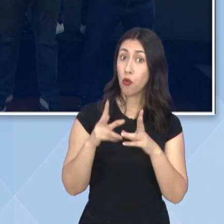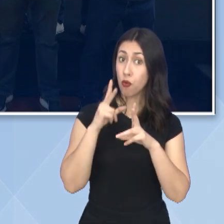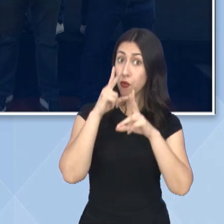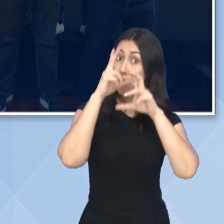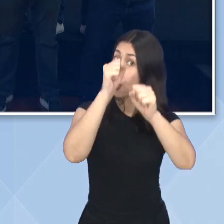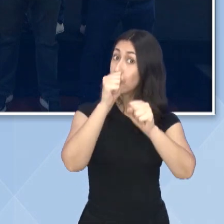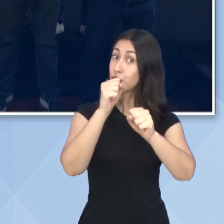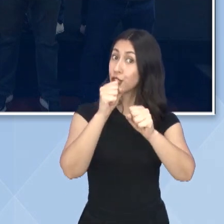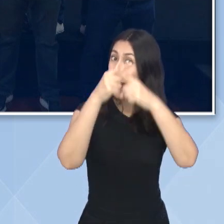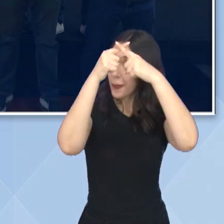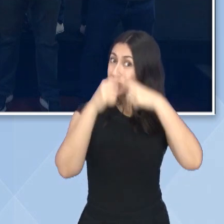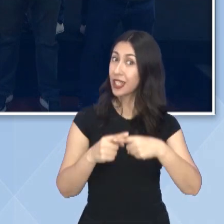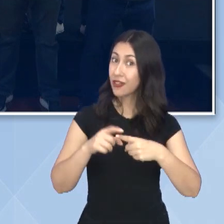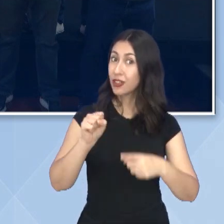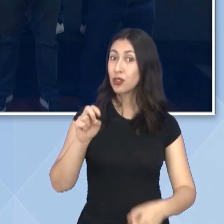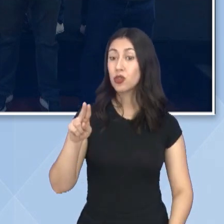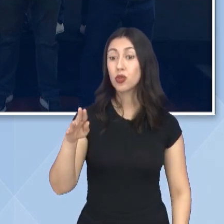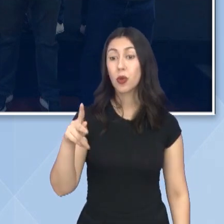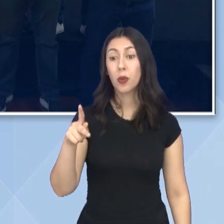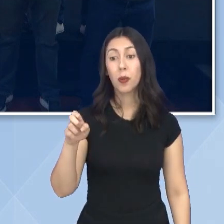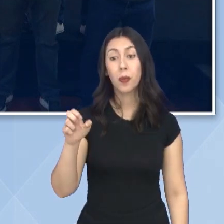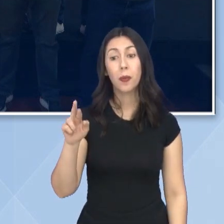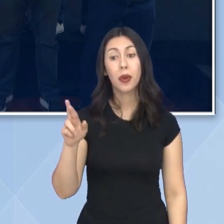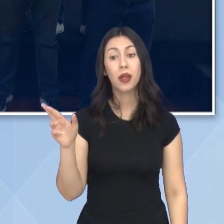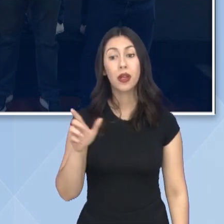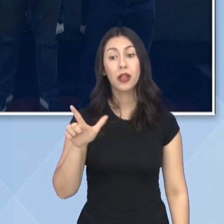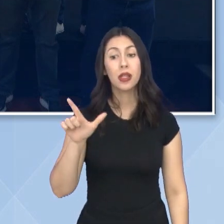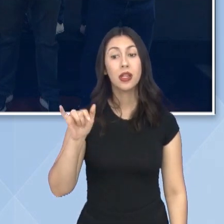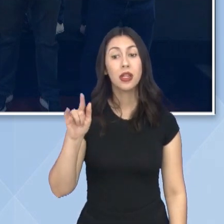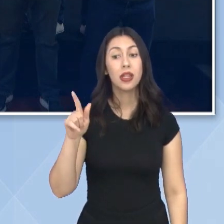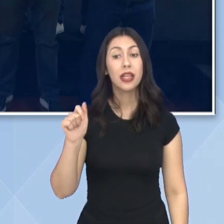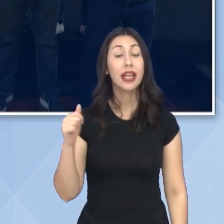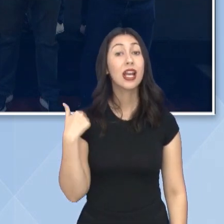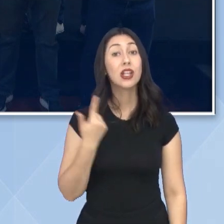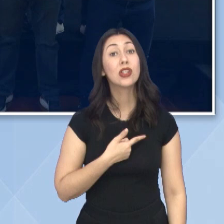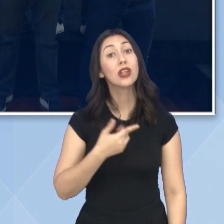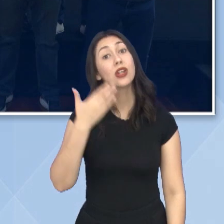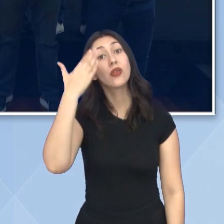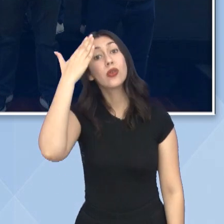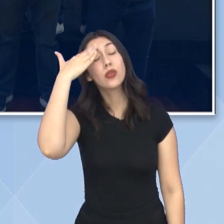para a Superliga, lá ficamos sabendo, vereador Fabião,